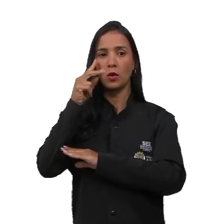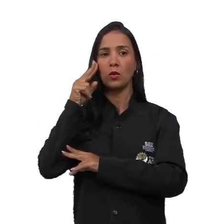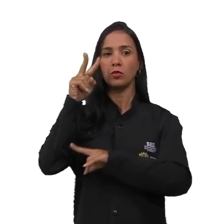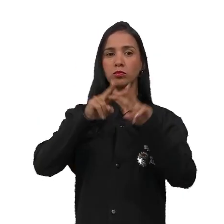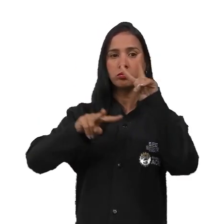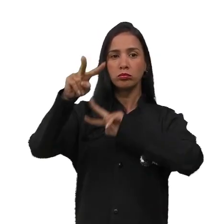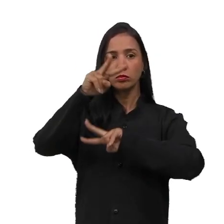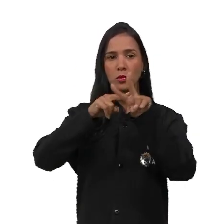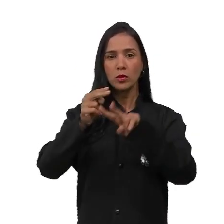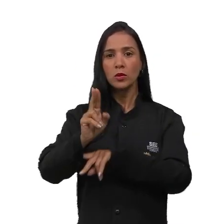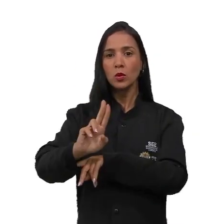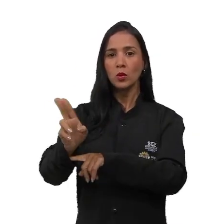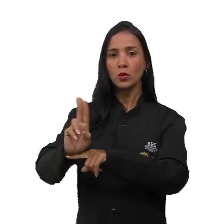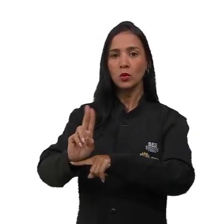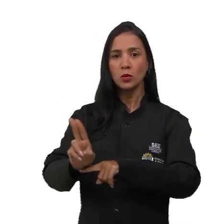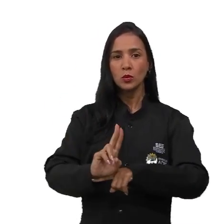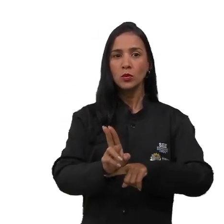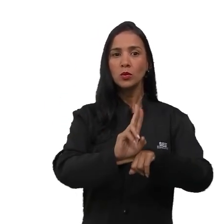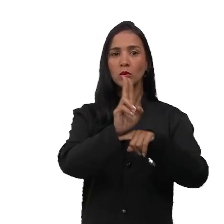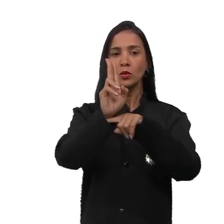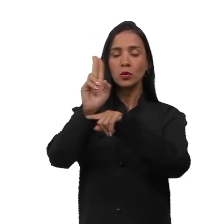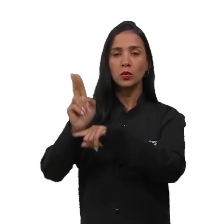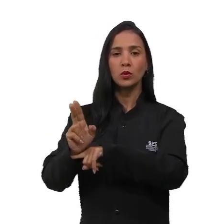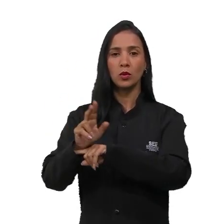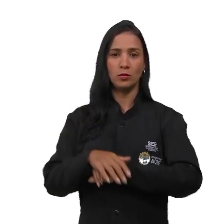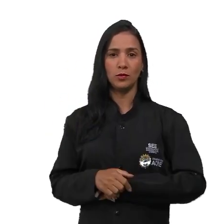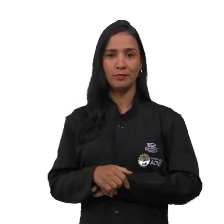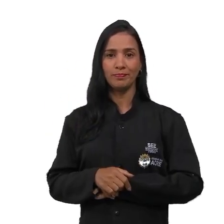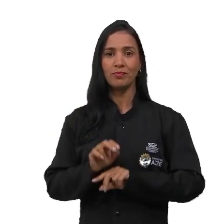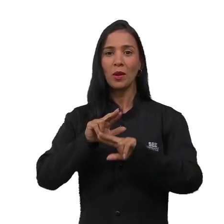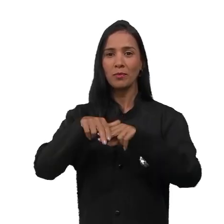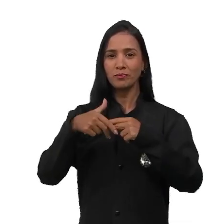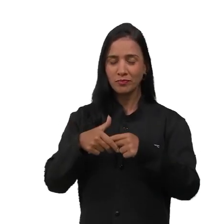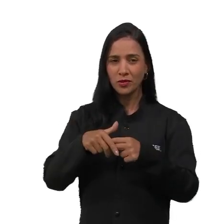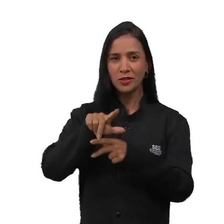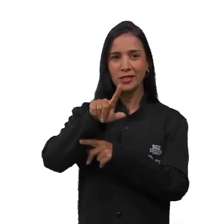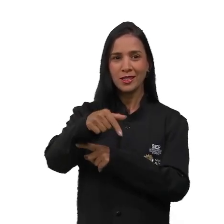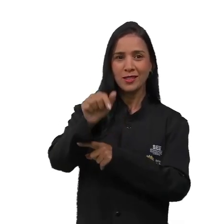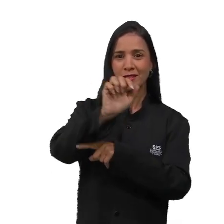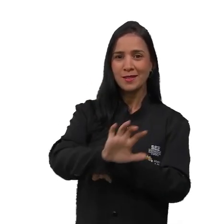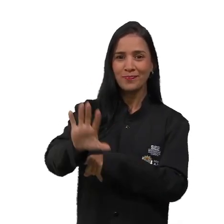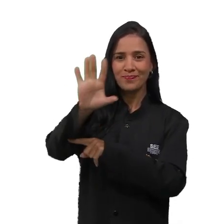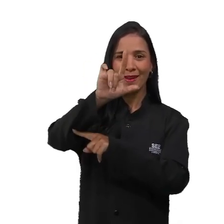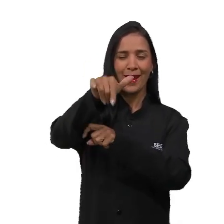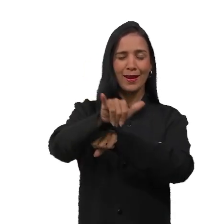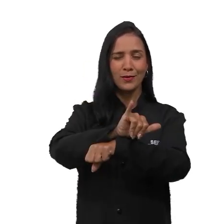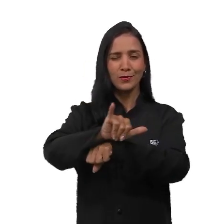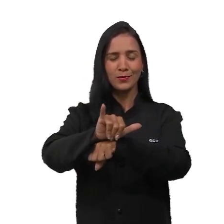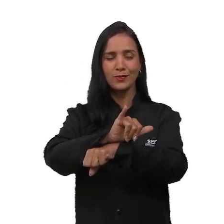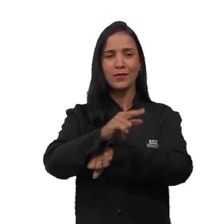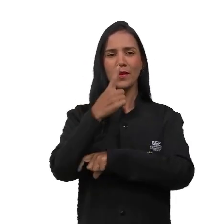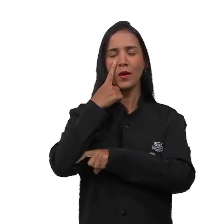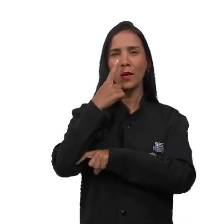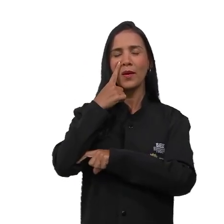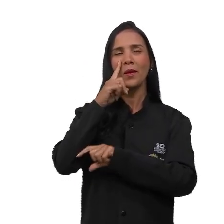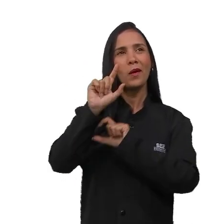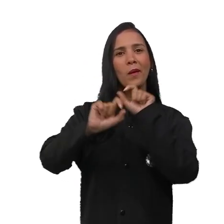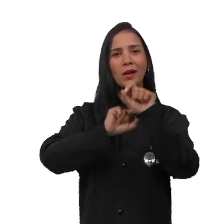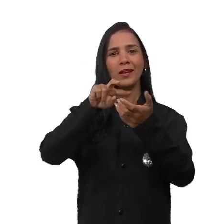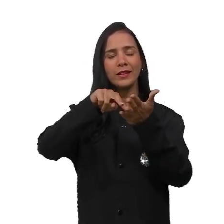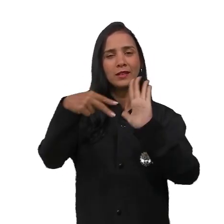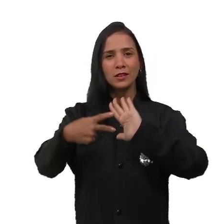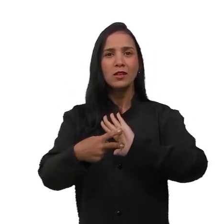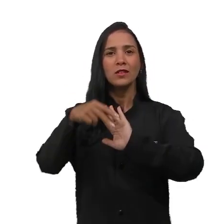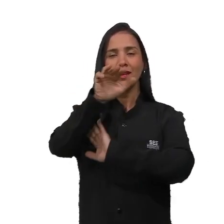pessoal, o continente africano, ele é um lugar estratégico. O que eu estou querendo dizer com